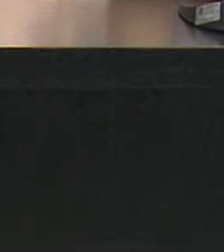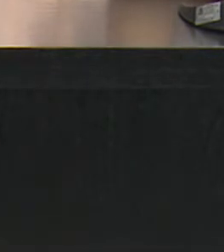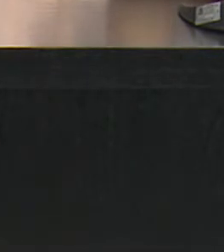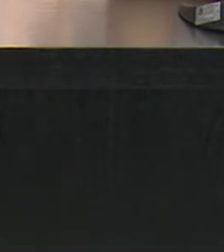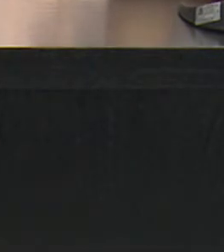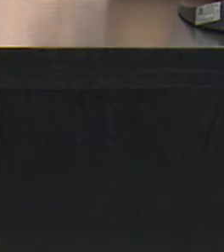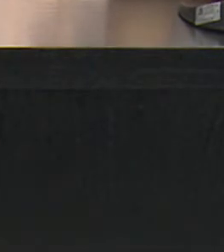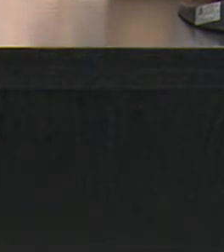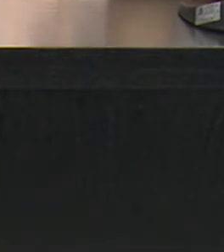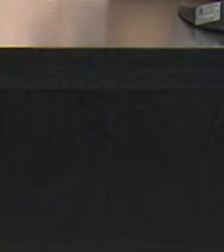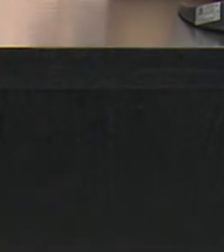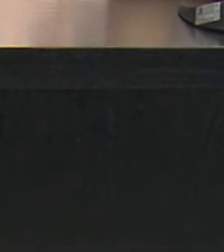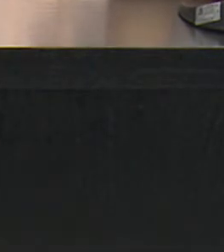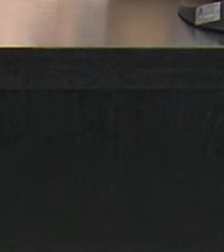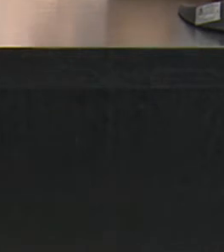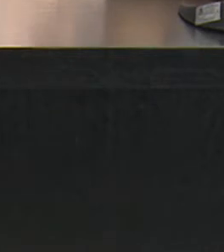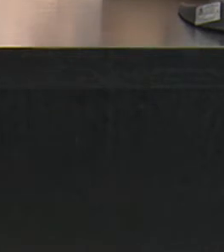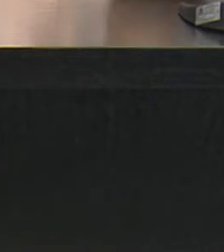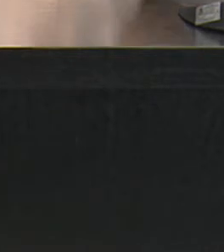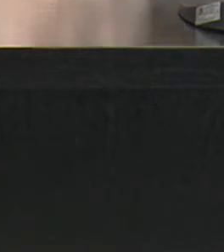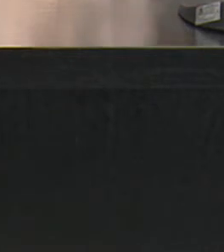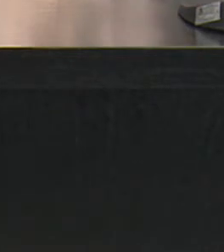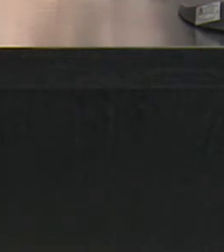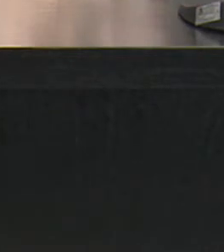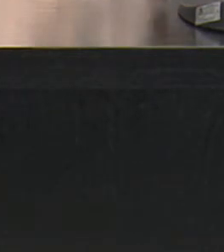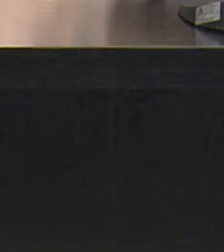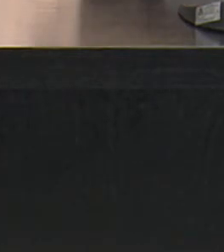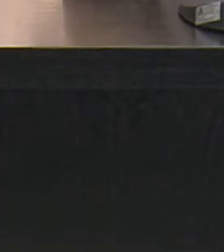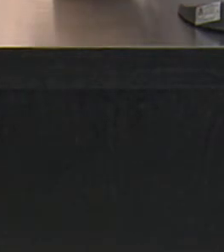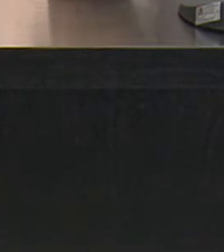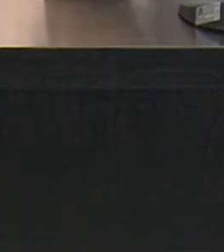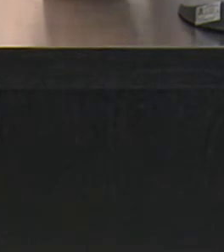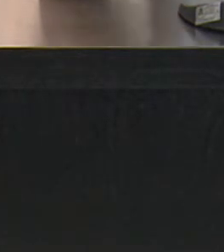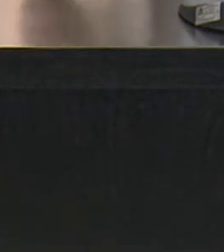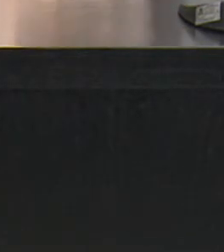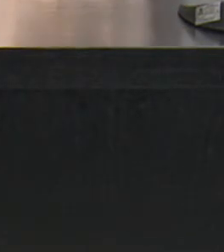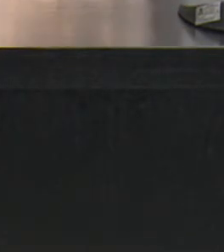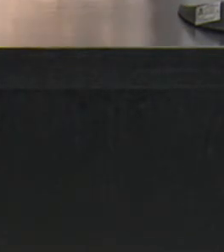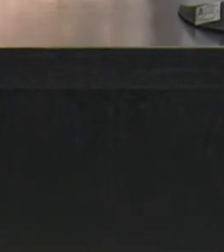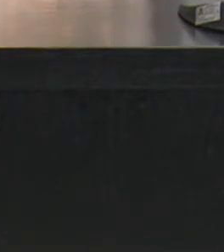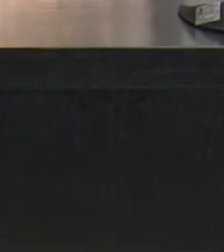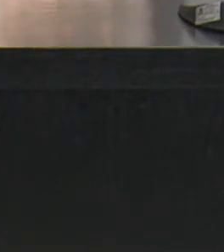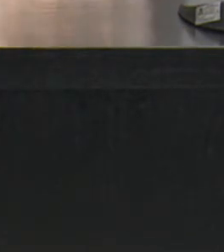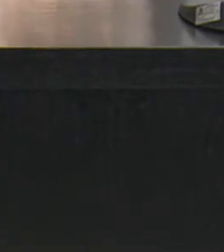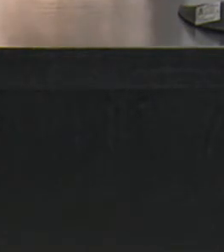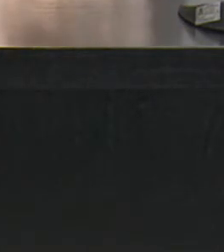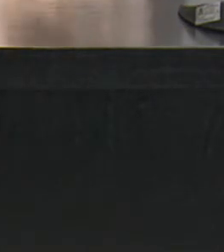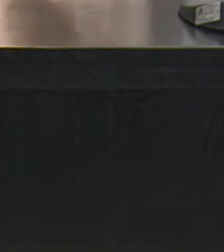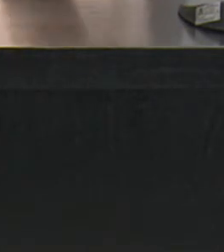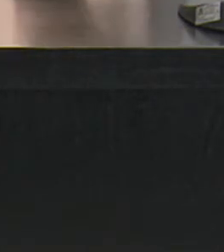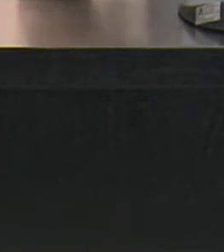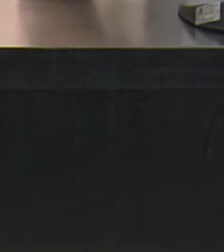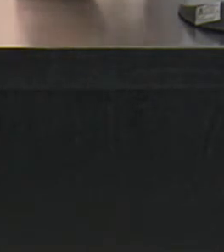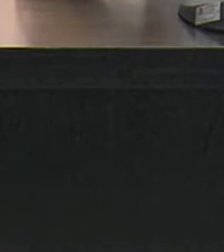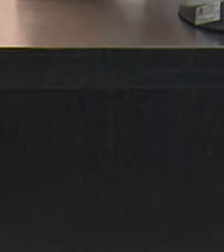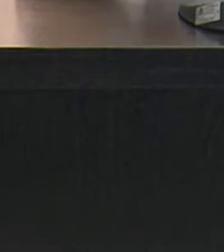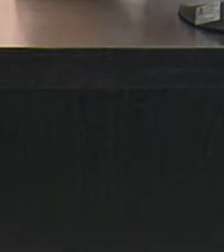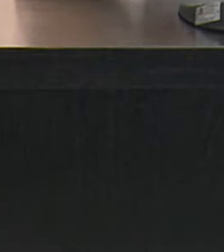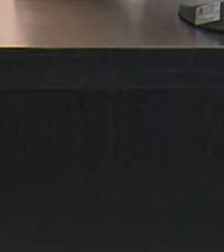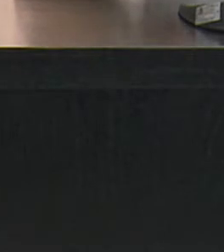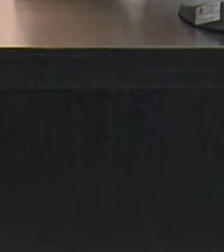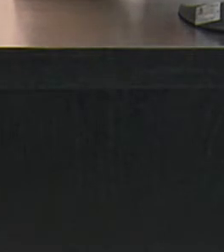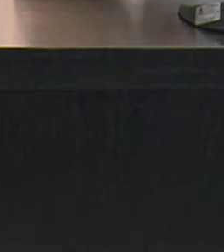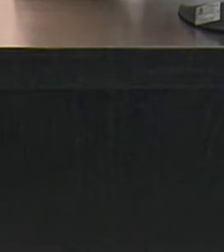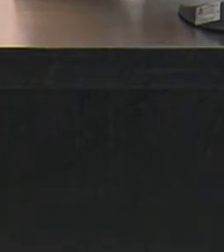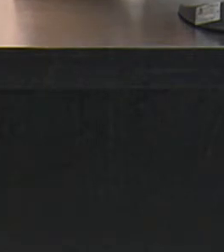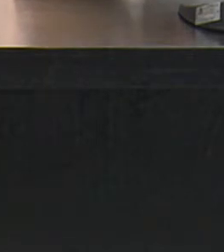mesmas, conferindo a existência de 200 cédulas. Abertos os trabalhos, foi feito o descerramento do lacre verde na